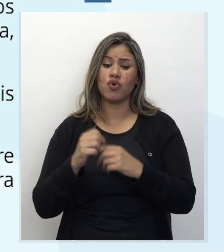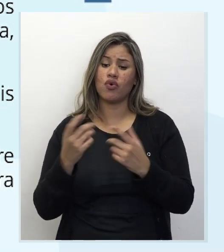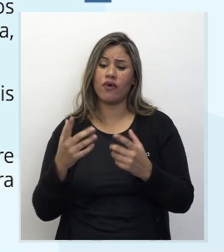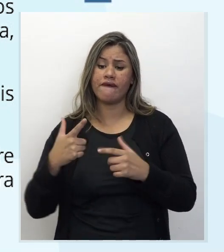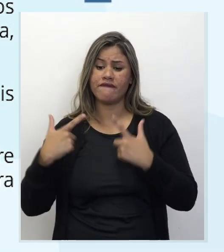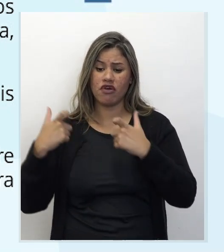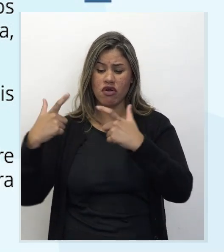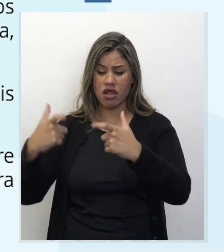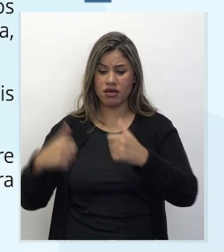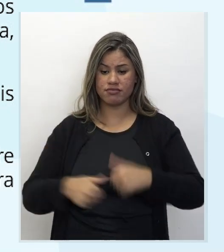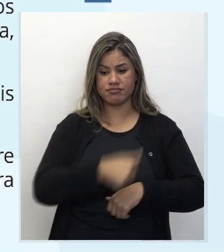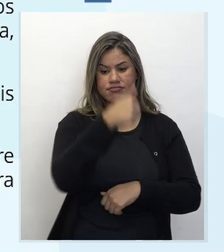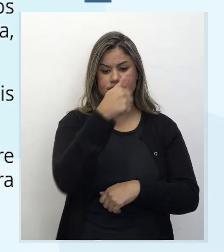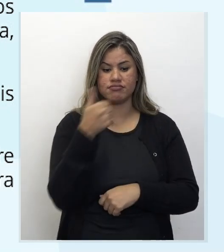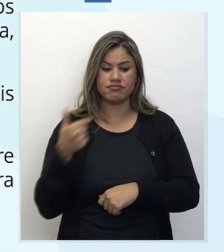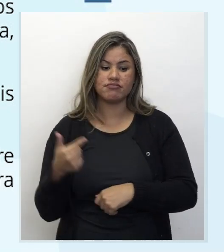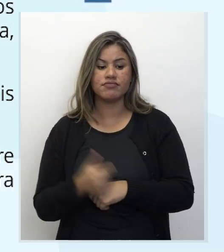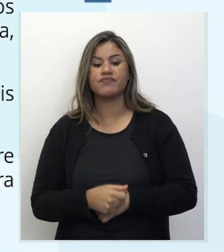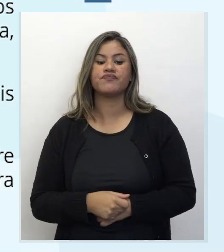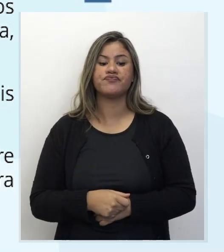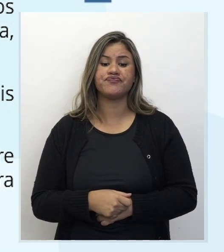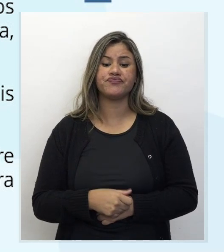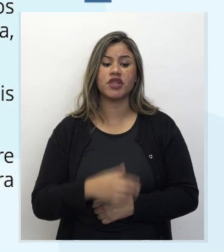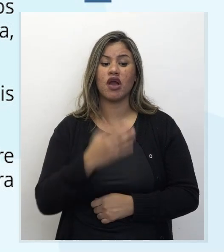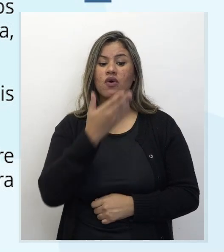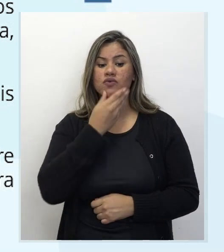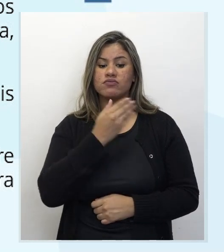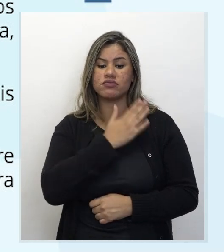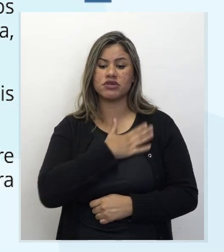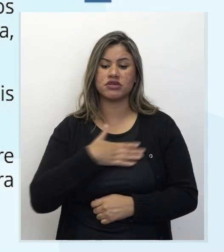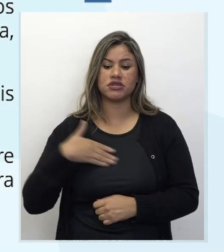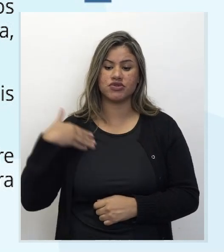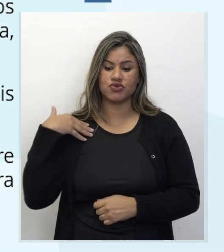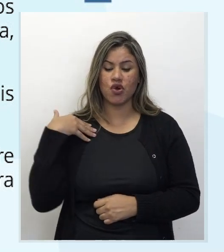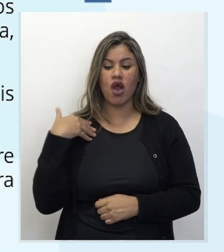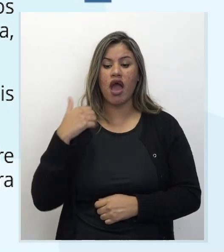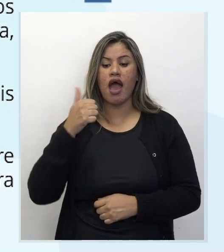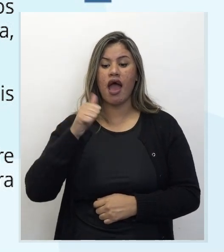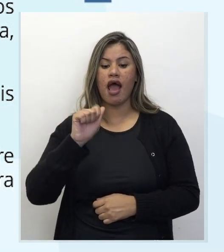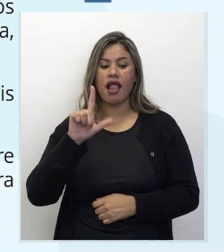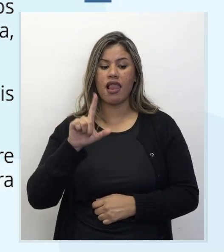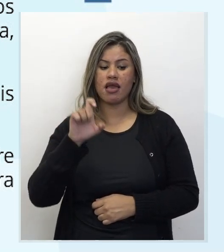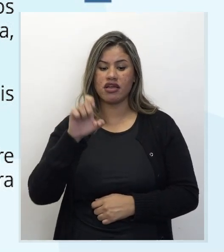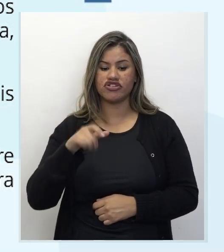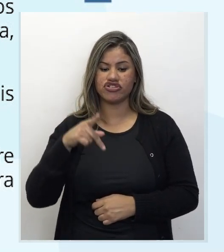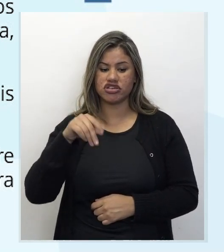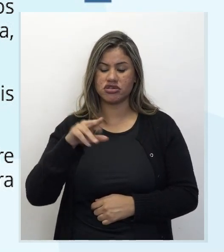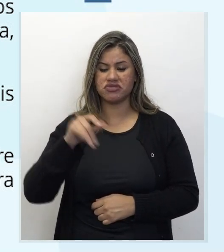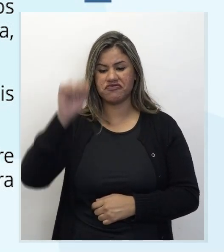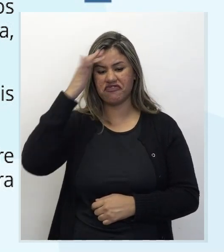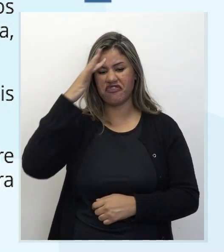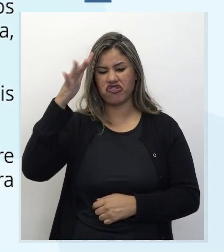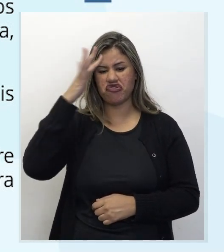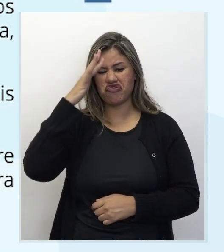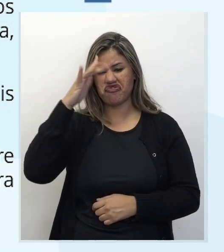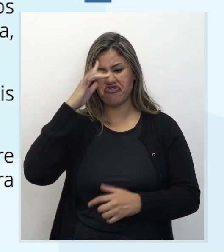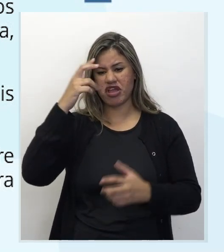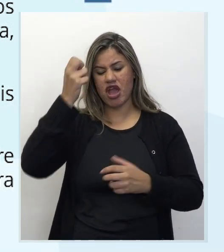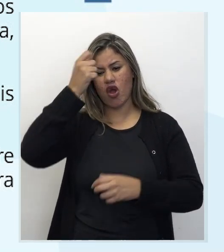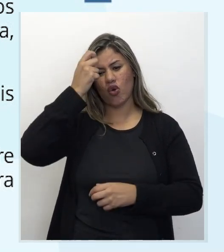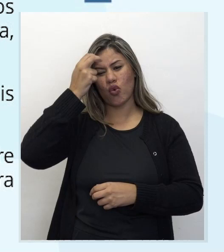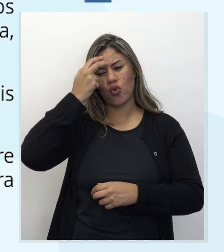de ter sido discípulo de Aristóteles, Alexandre não considerou a filosofia grega como um elemento da cultura